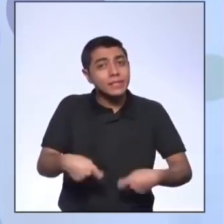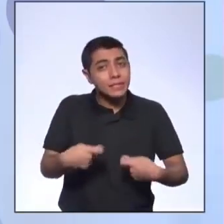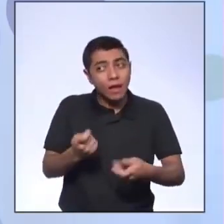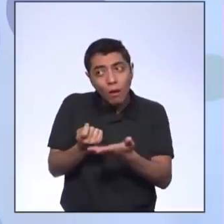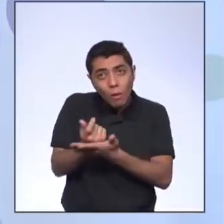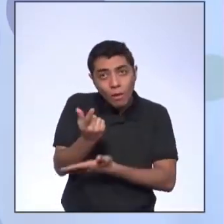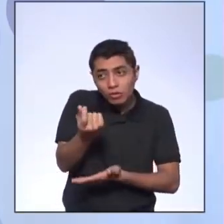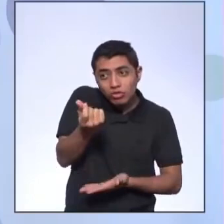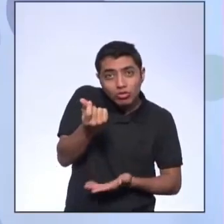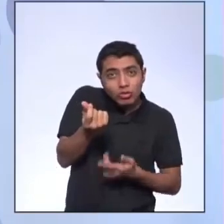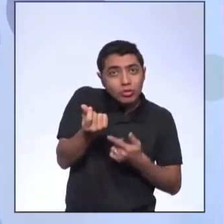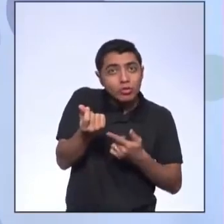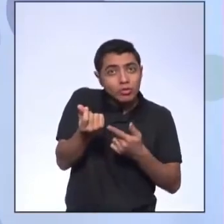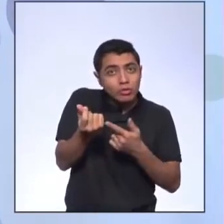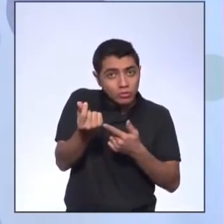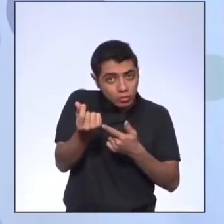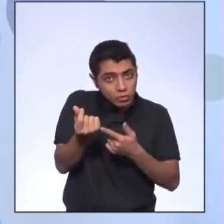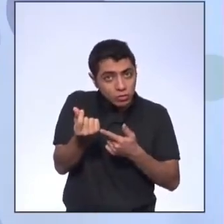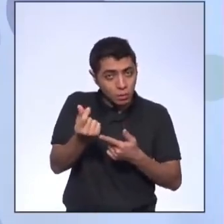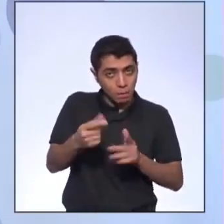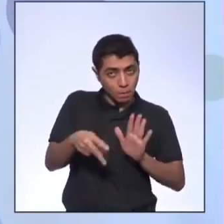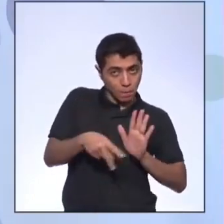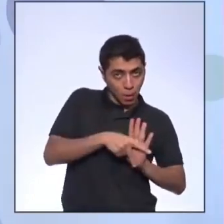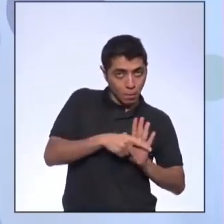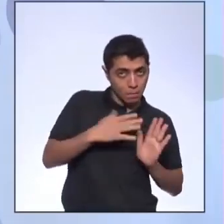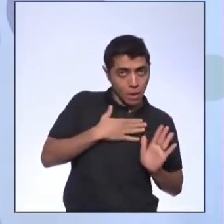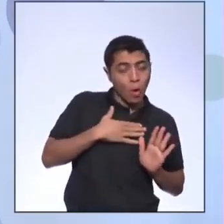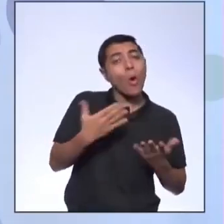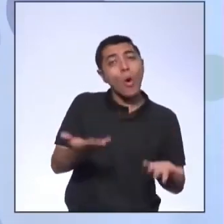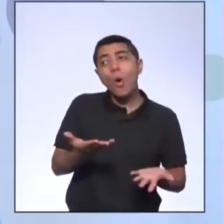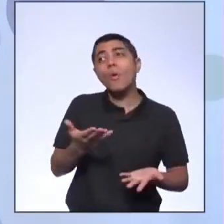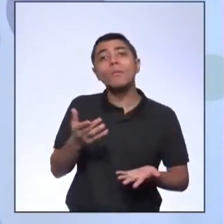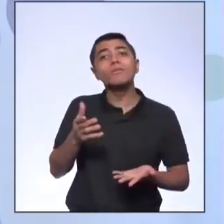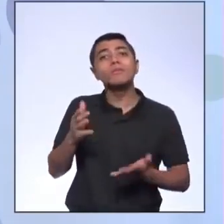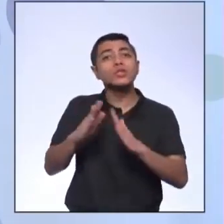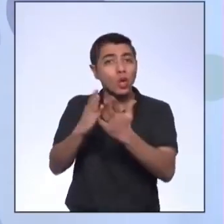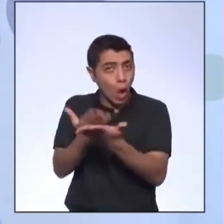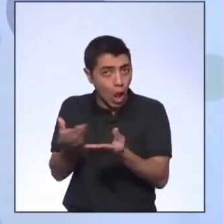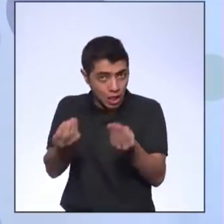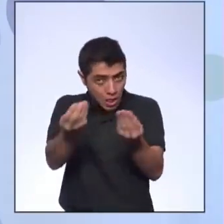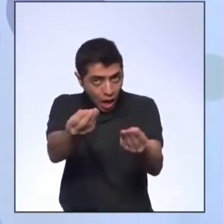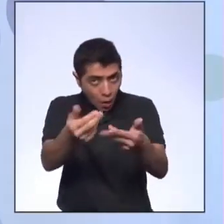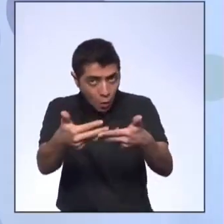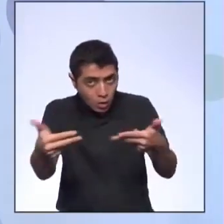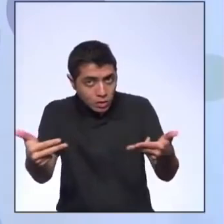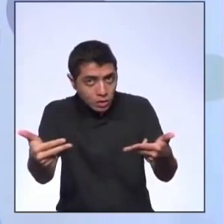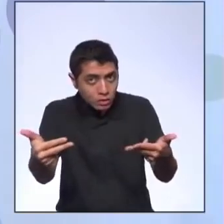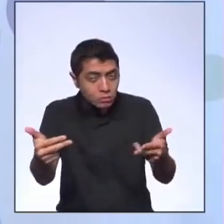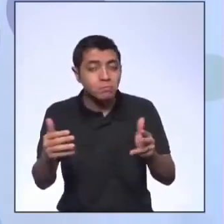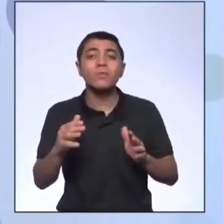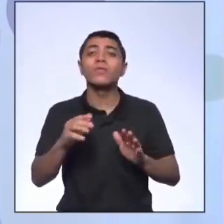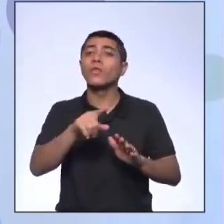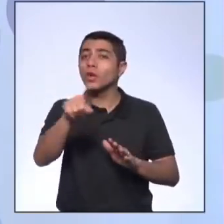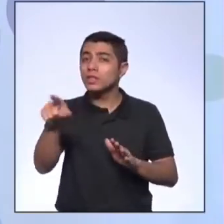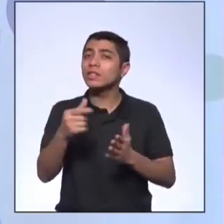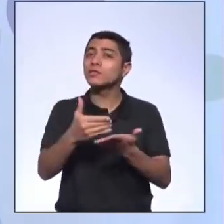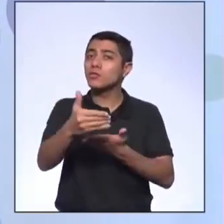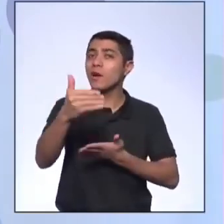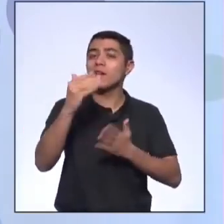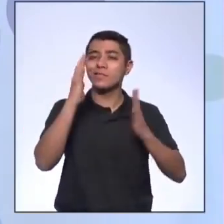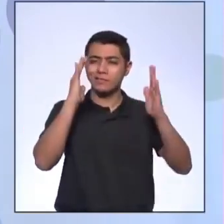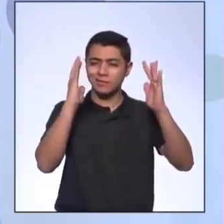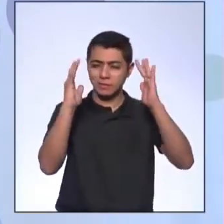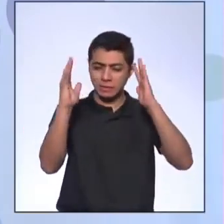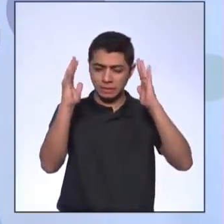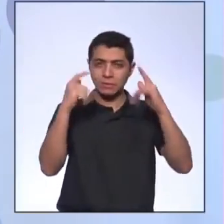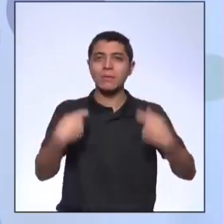ser própria, se vai ser patrocinada por alguém, se a própria escola vai fornecer, enfim. Vocês têm que começar a pensar em tudo. Por quê?